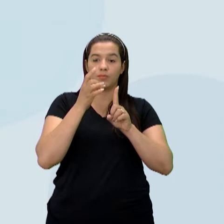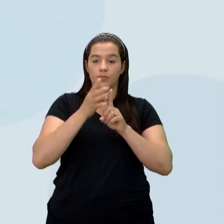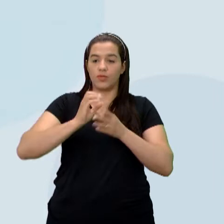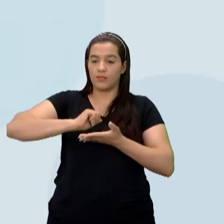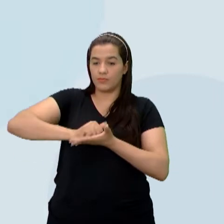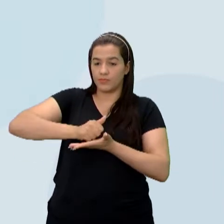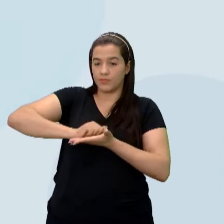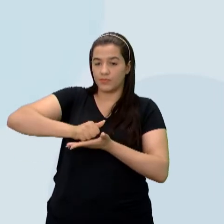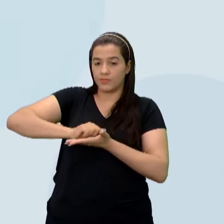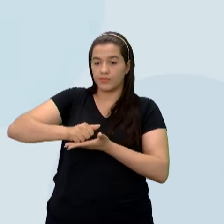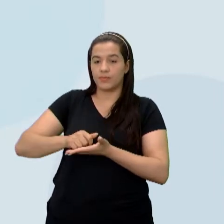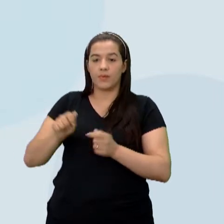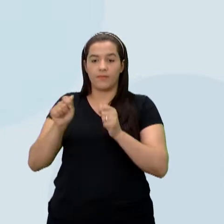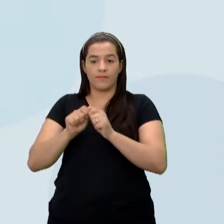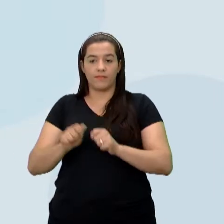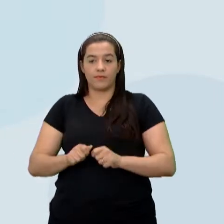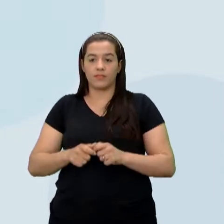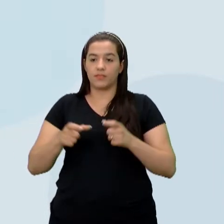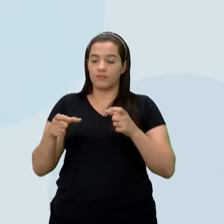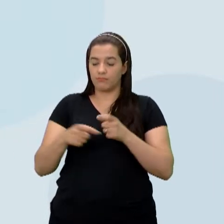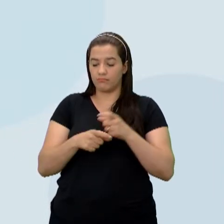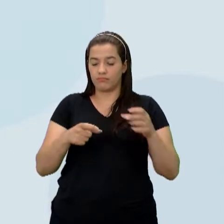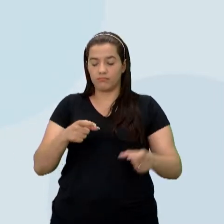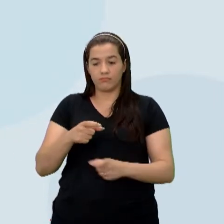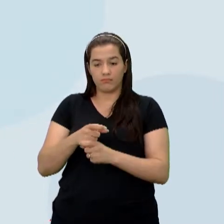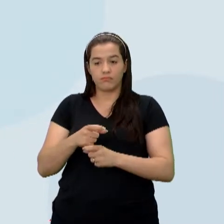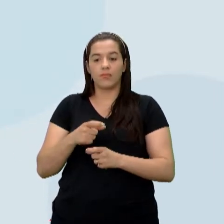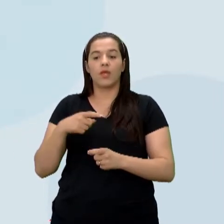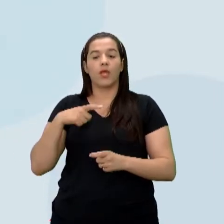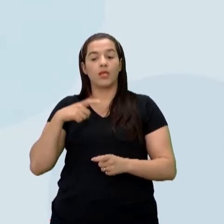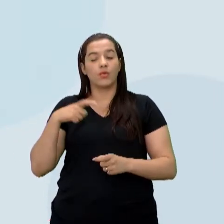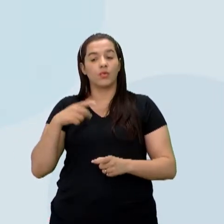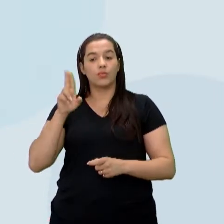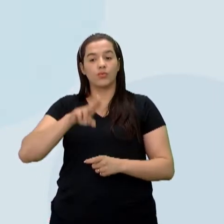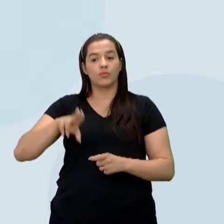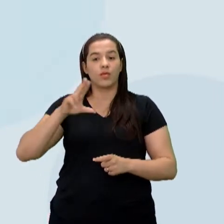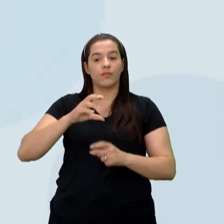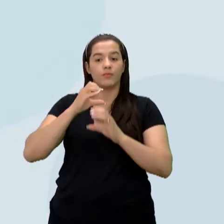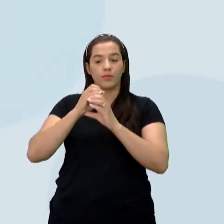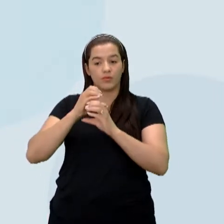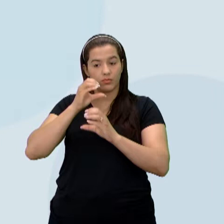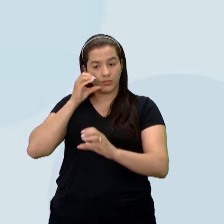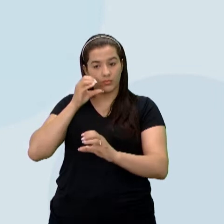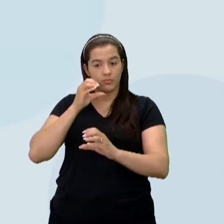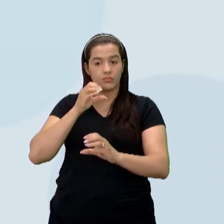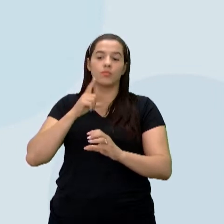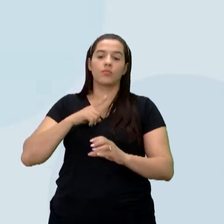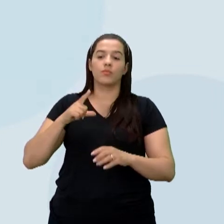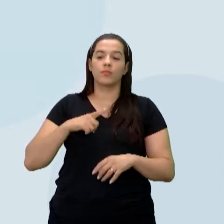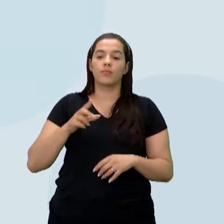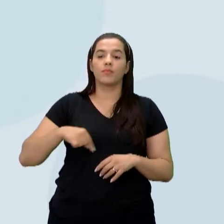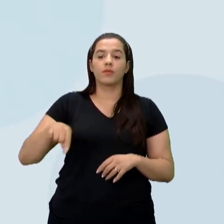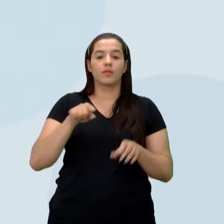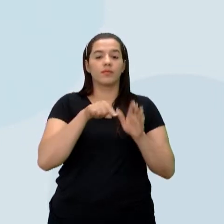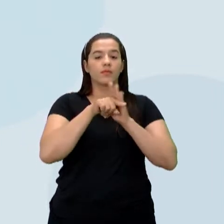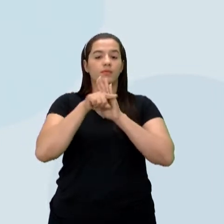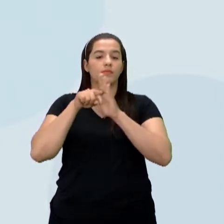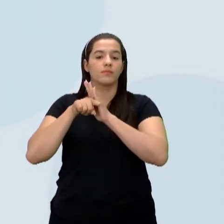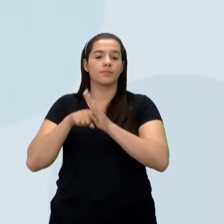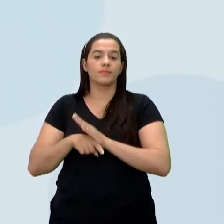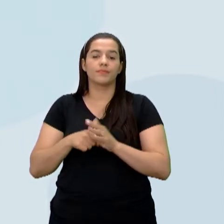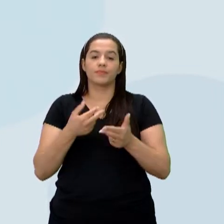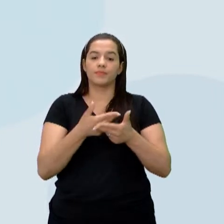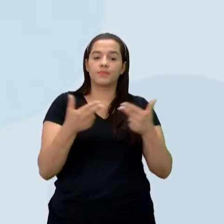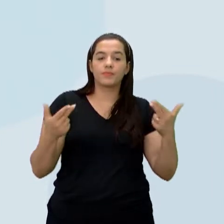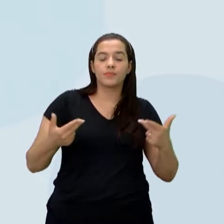lentes. Usava o microscópio para observar os fios e depois passou a examinar a anatomia